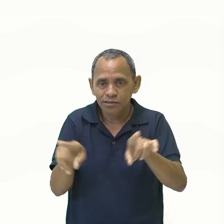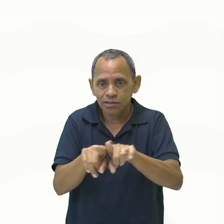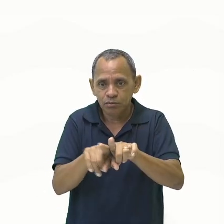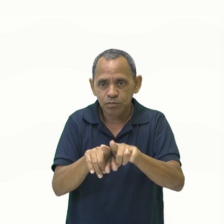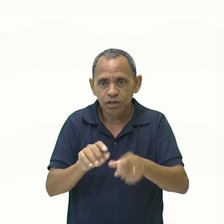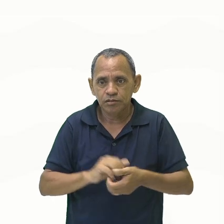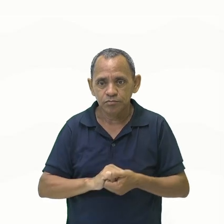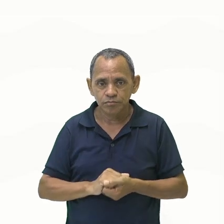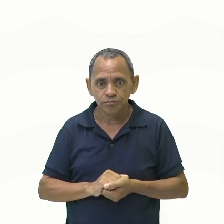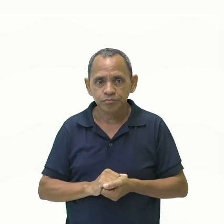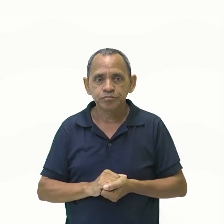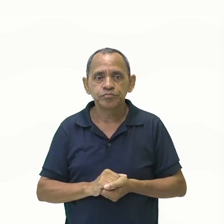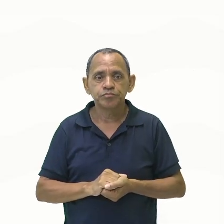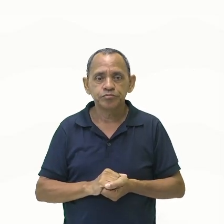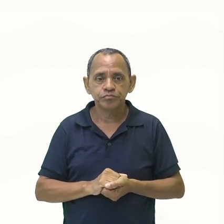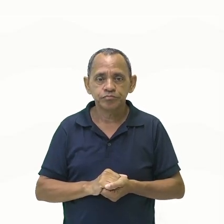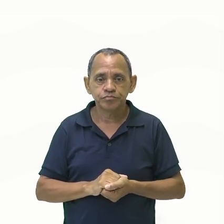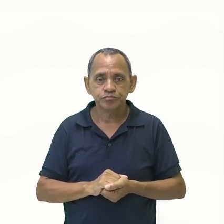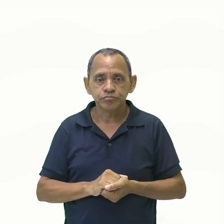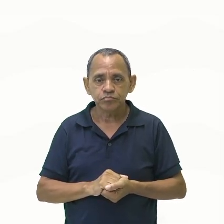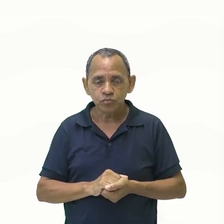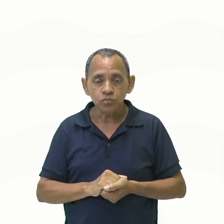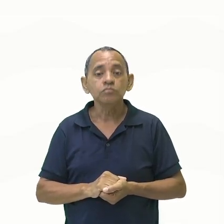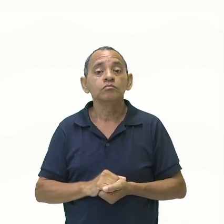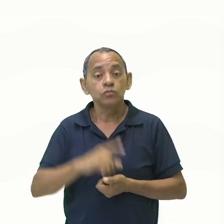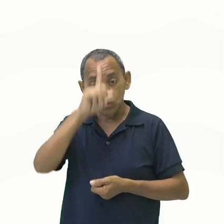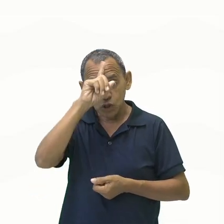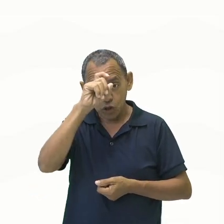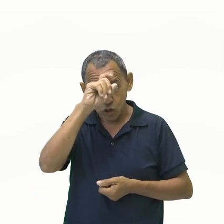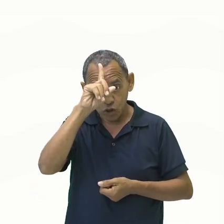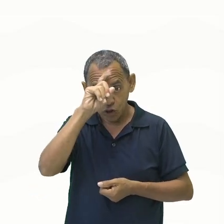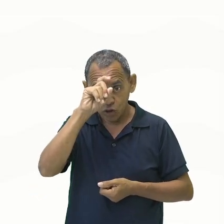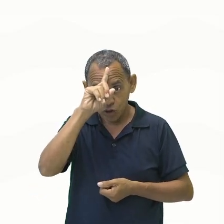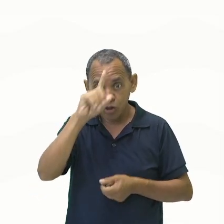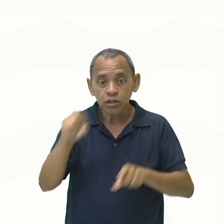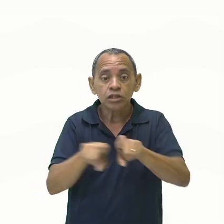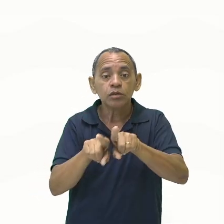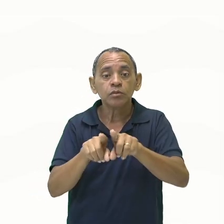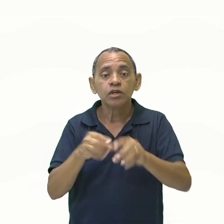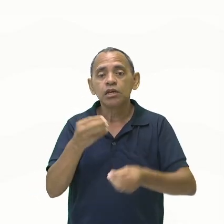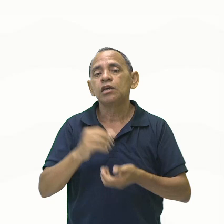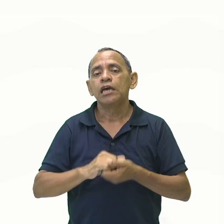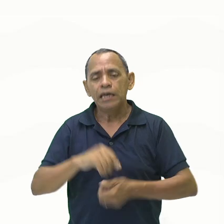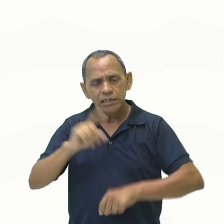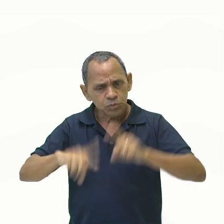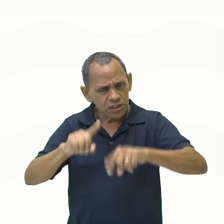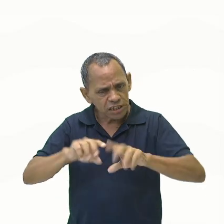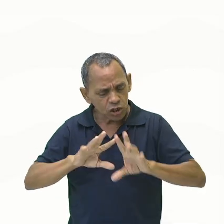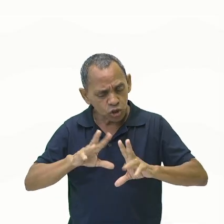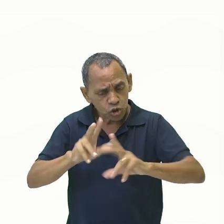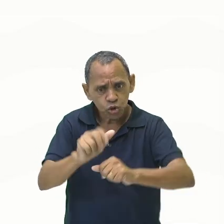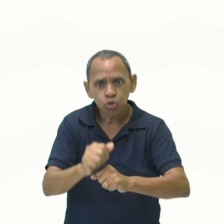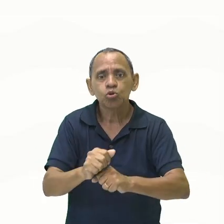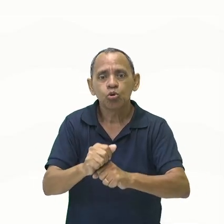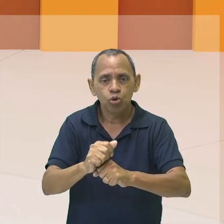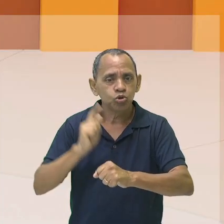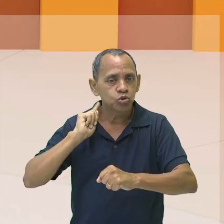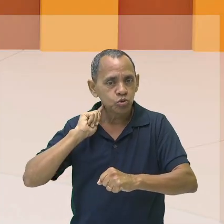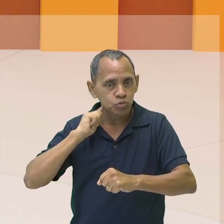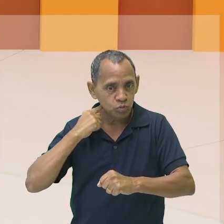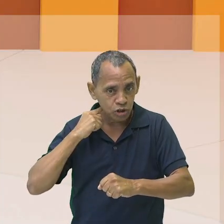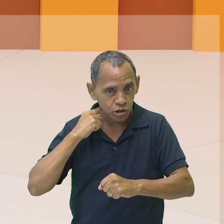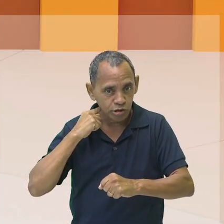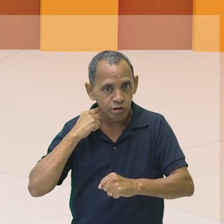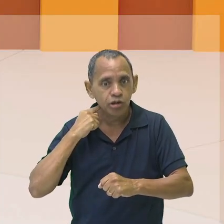falou em lixo urbano, nós estamos falando de resíduo sólido urbano. E eles podem ser classificados de acordo com a sua